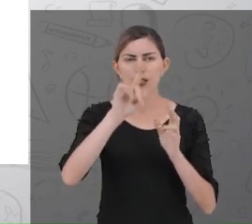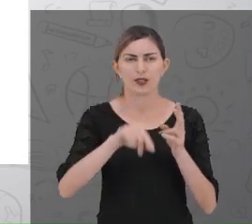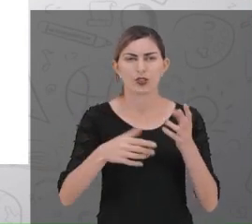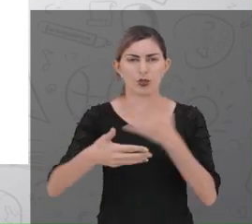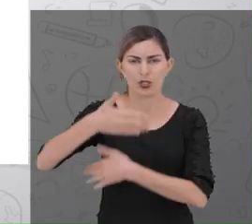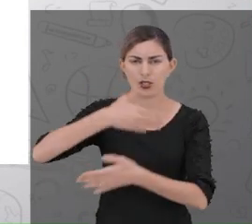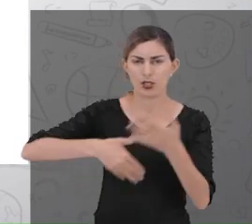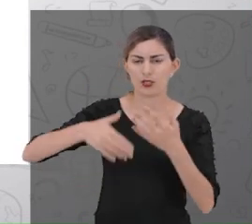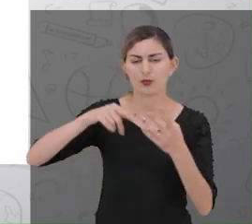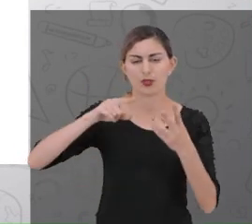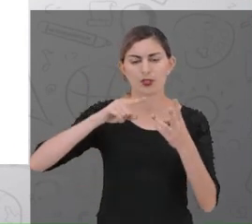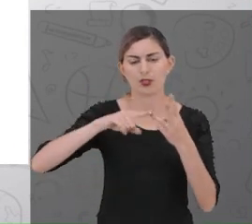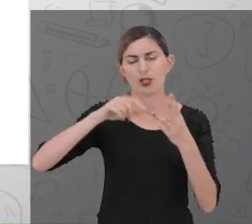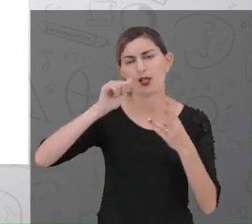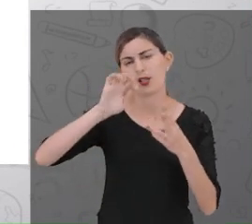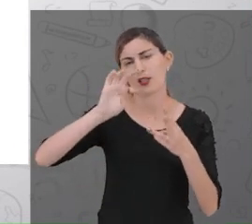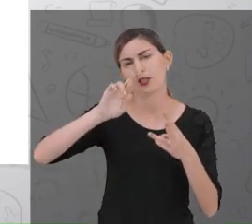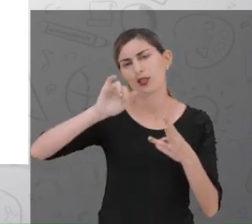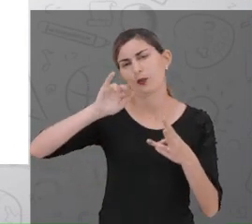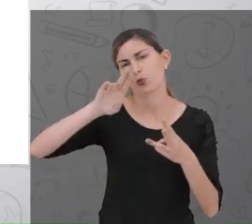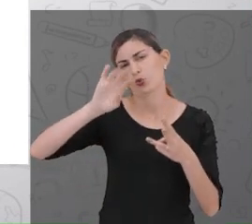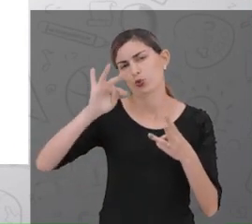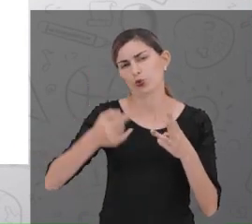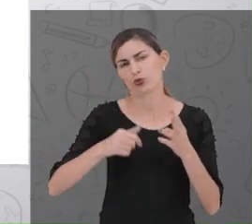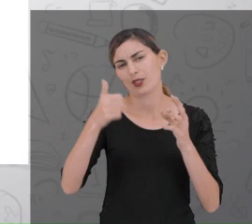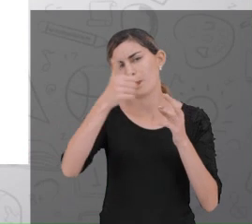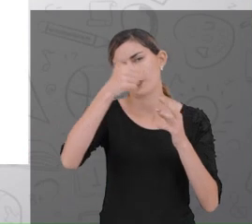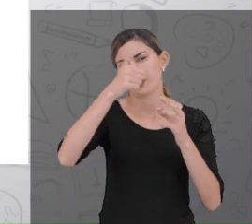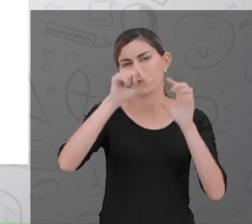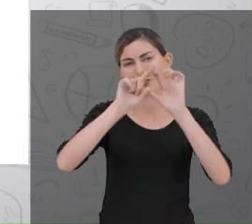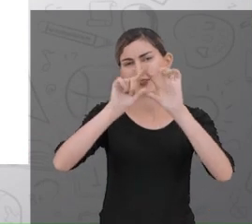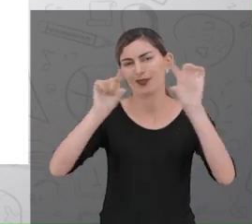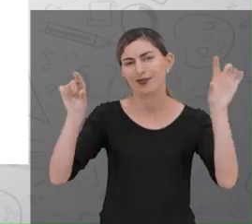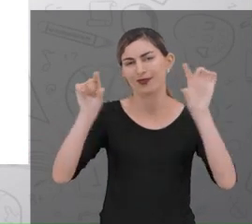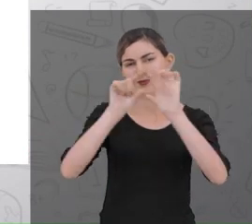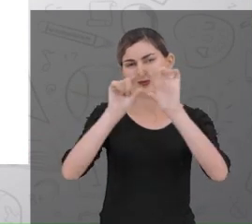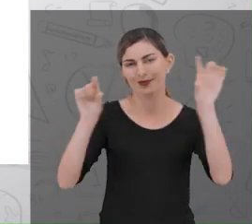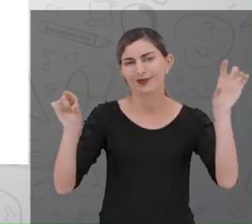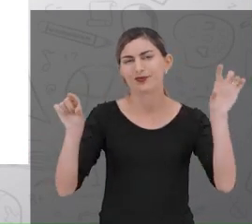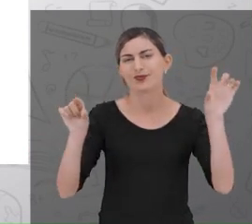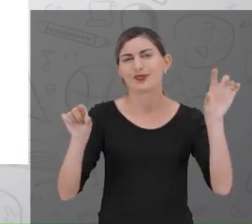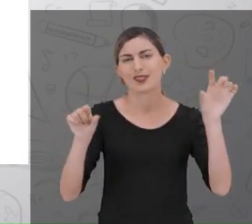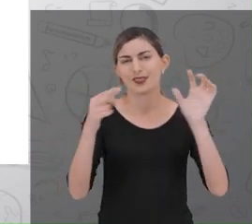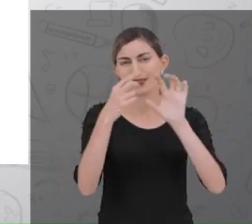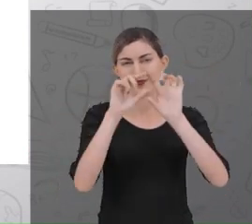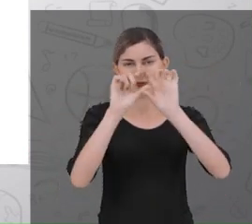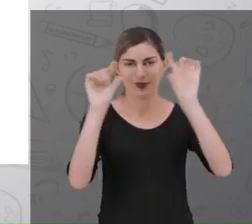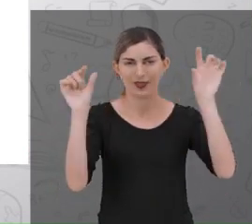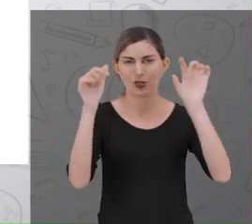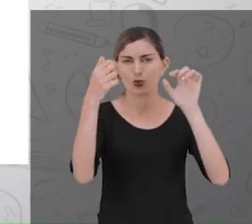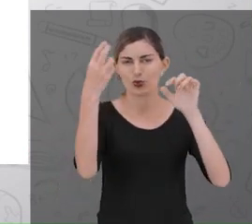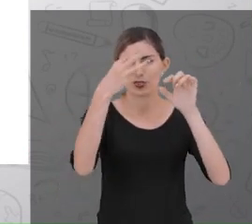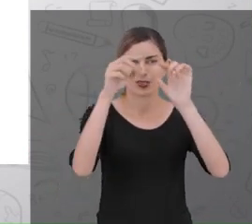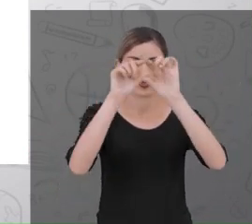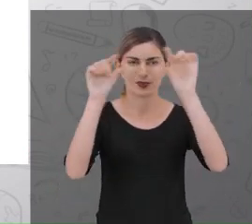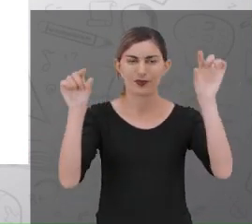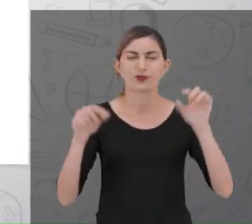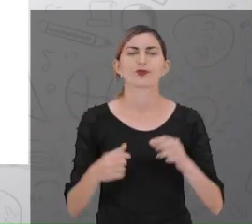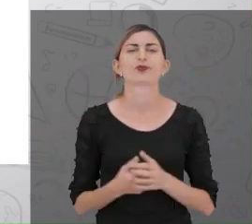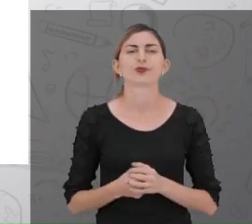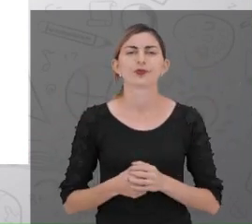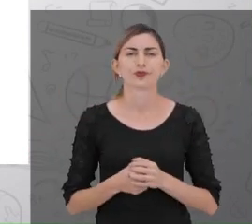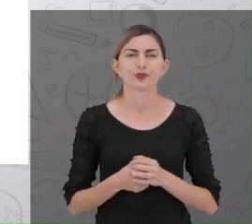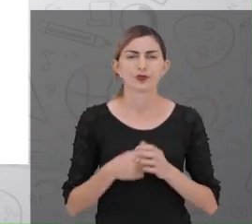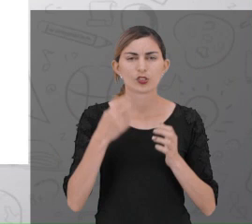nós já vimos, relacionamento e atributo, são os 3 primeiros da primeira fileira